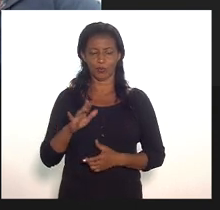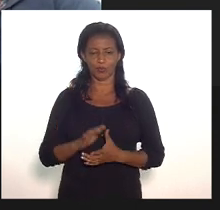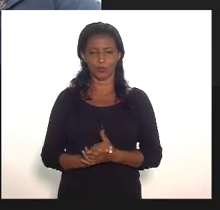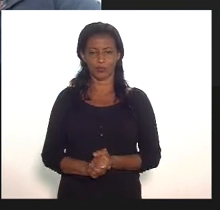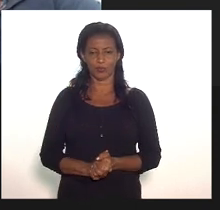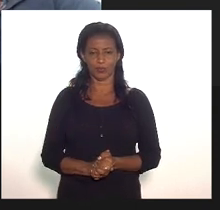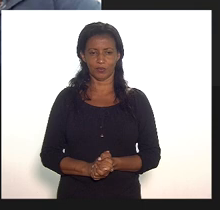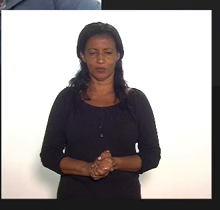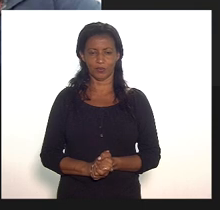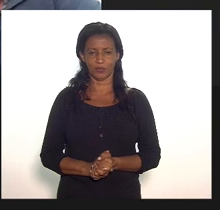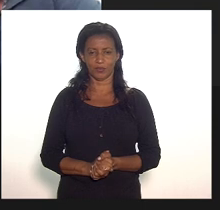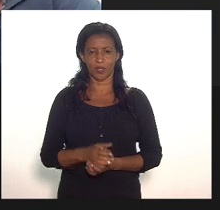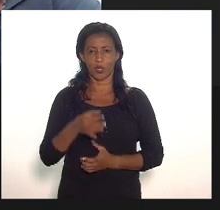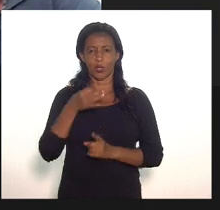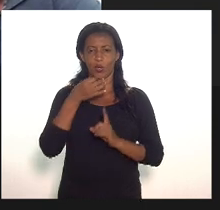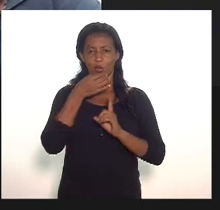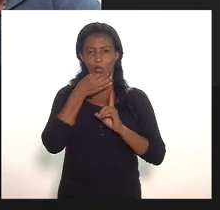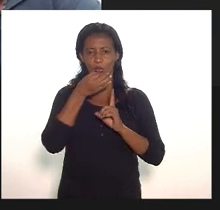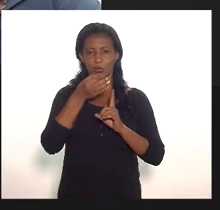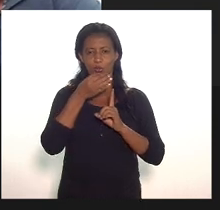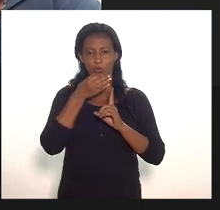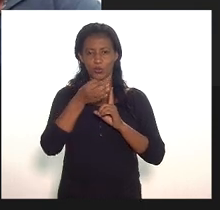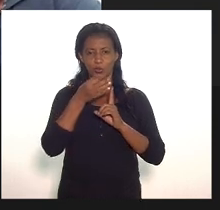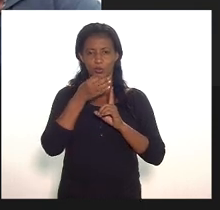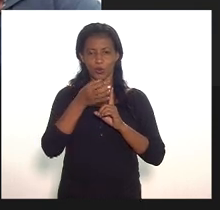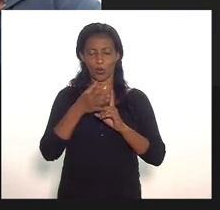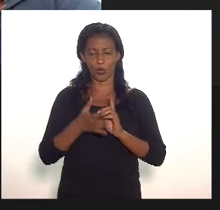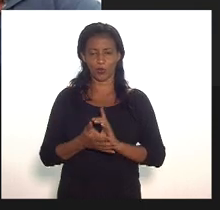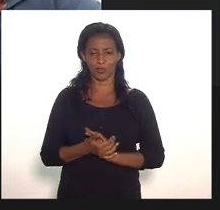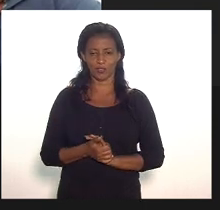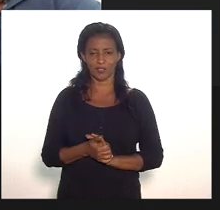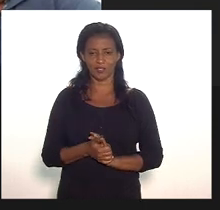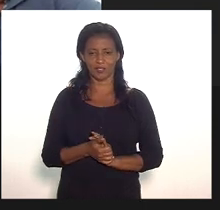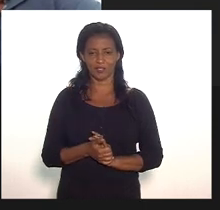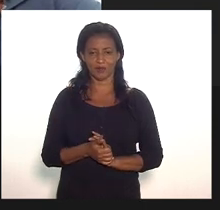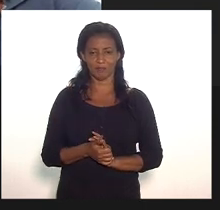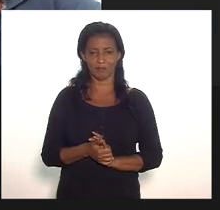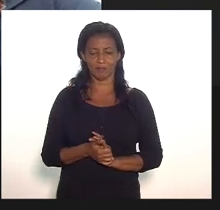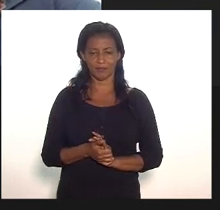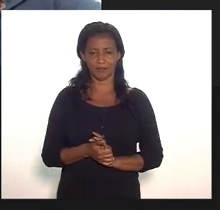Está sem som, deputado? Está sem som.